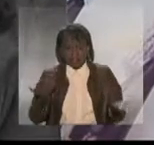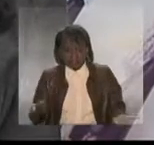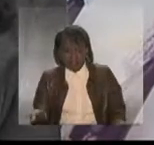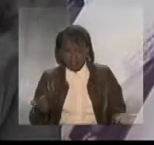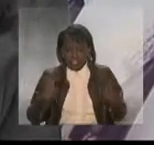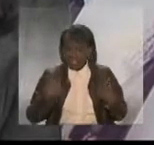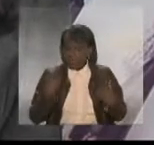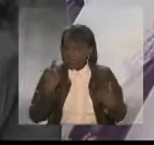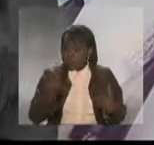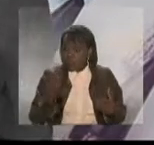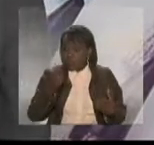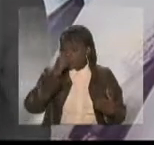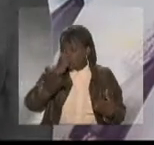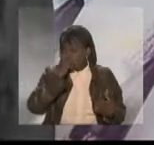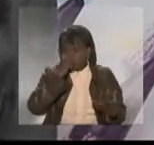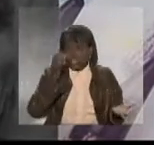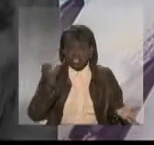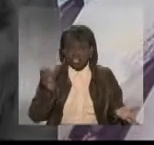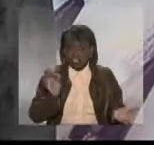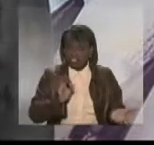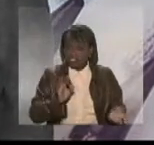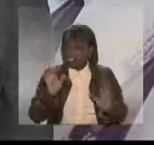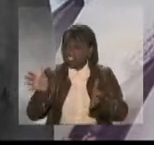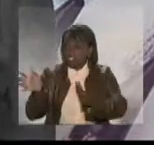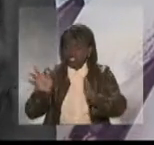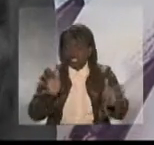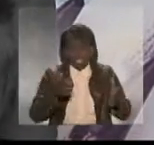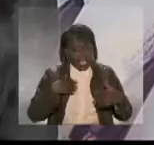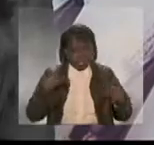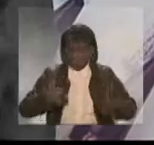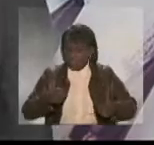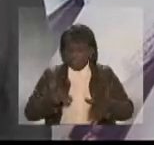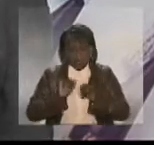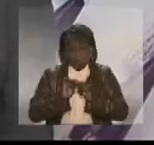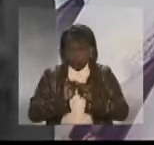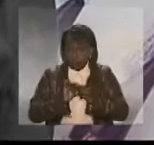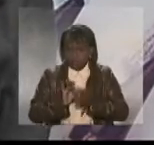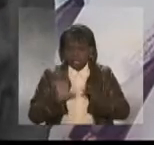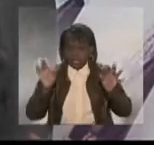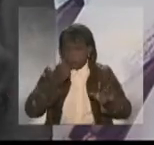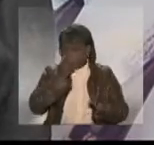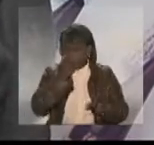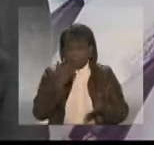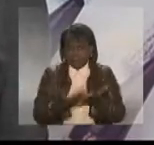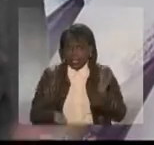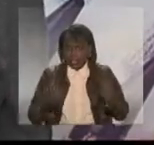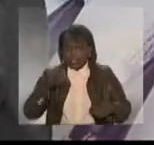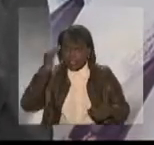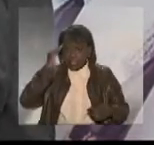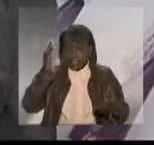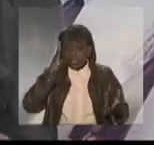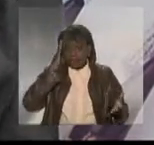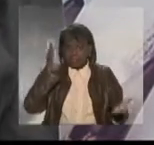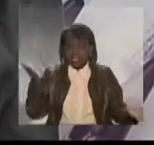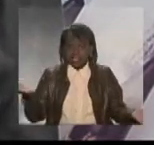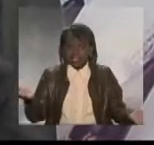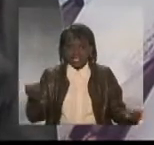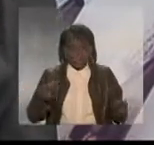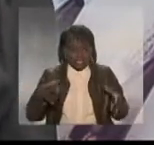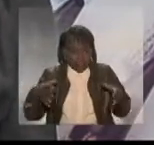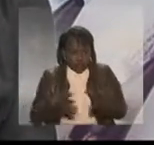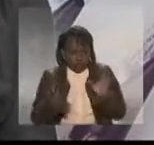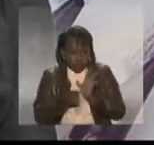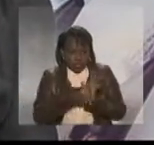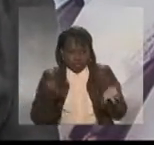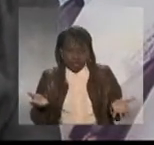mas poxa, eu sou uma das poucas virgens, não sei o quê. Não, tem que me livrar logo disso, porque eu tenho que entender o papo, quer dizer, eu tenho